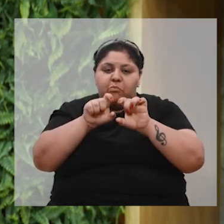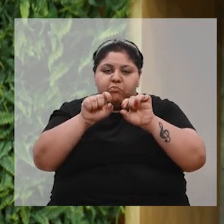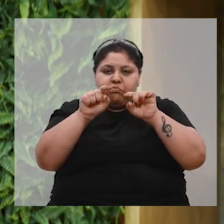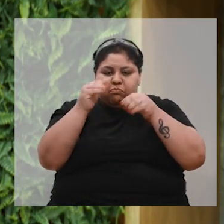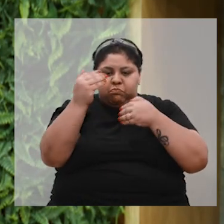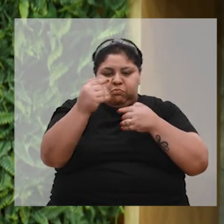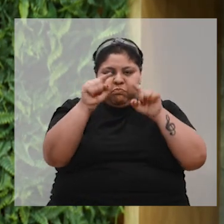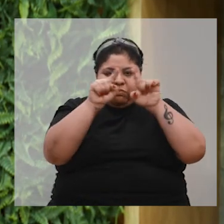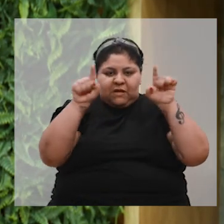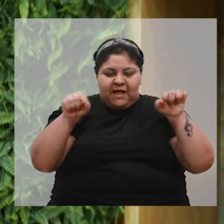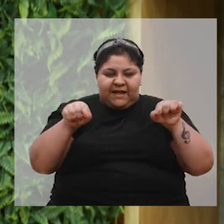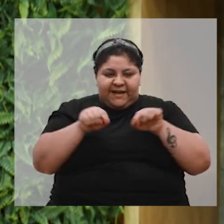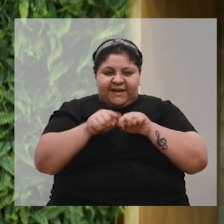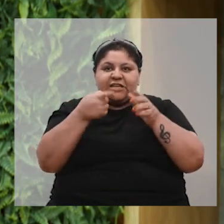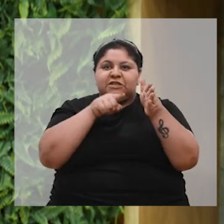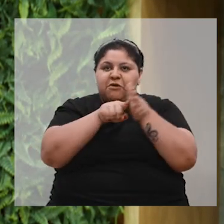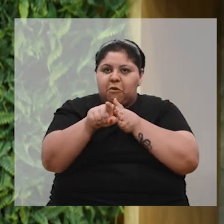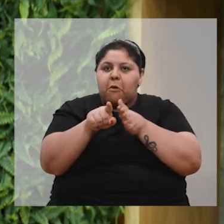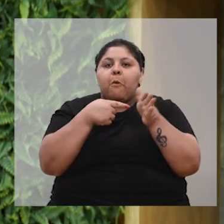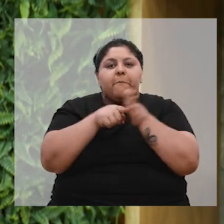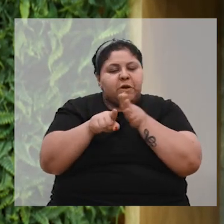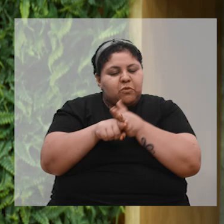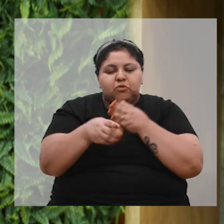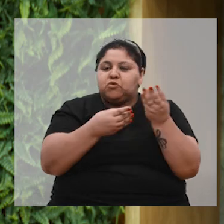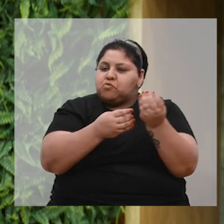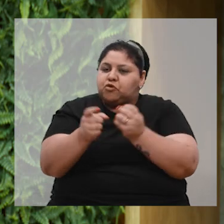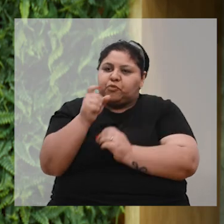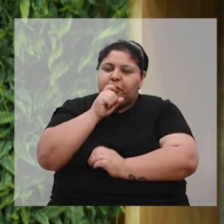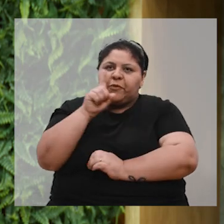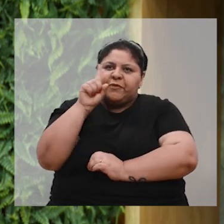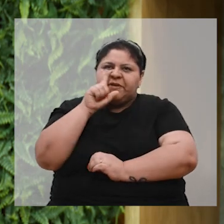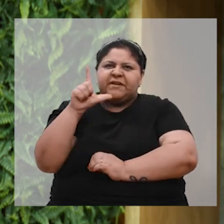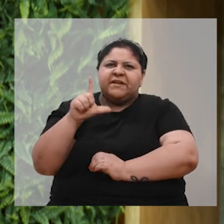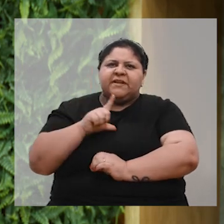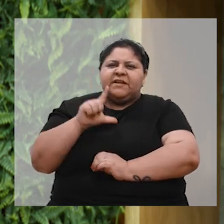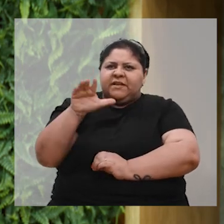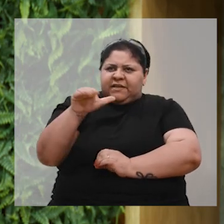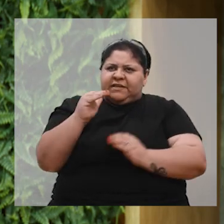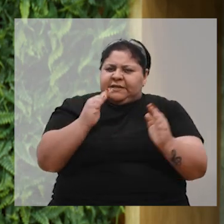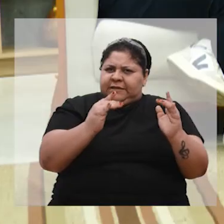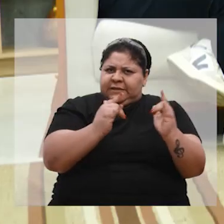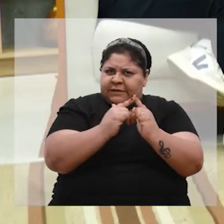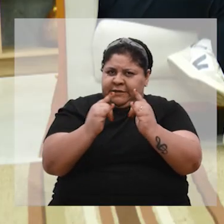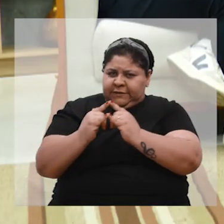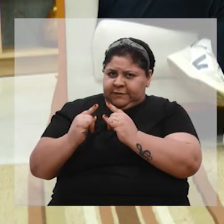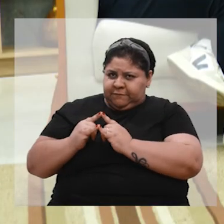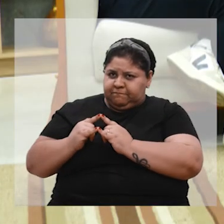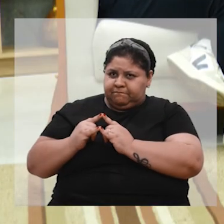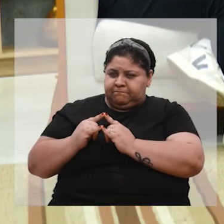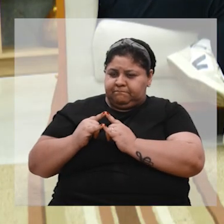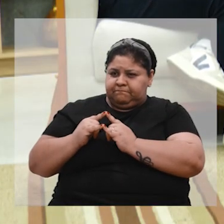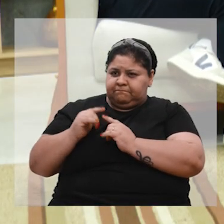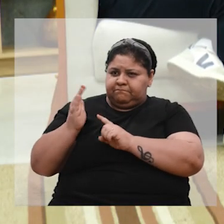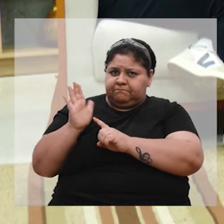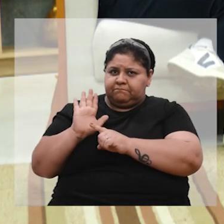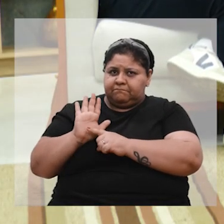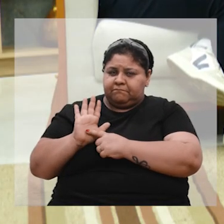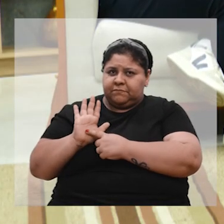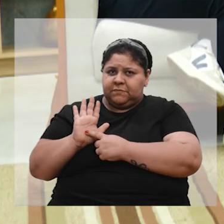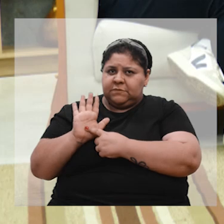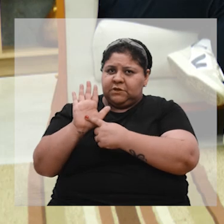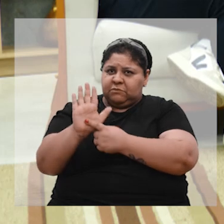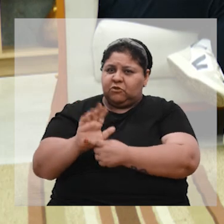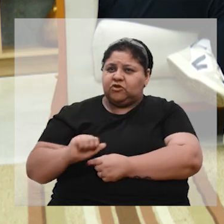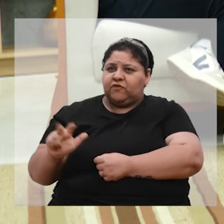caixinha de perguntas, né? Então eles perguntam bastante também sobre isso. É bem comum, né? A gente tem as chamadas entidades promotoras de valores, né? A primeira